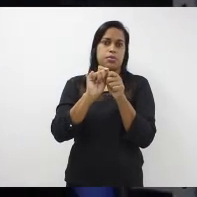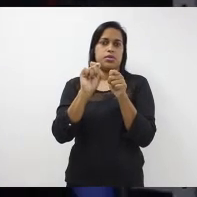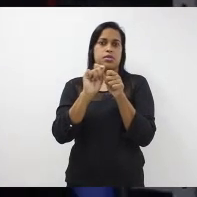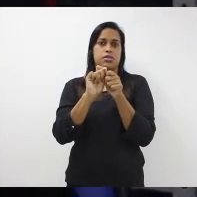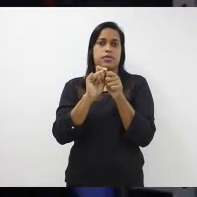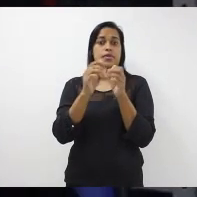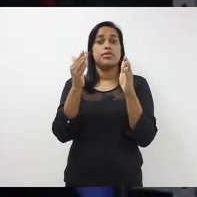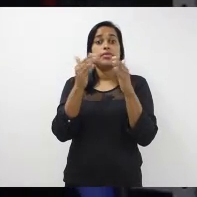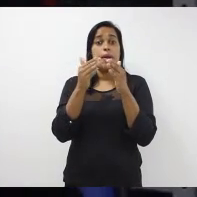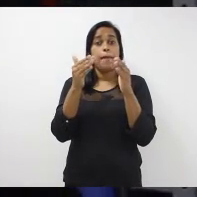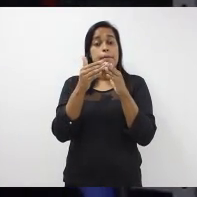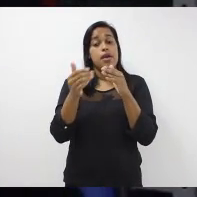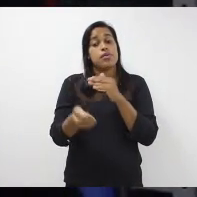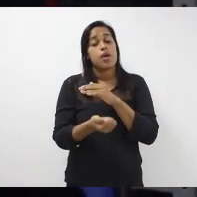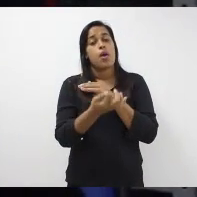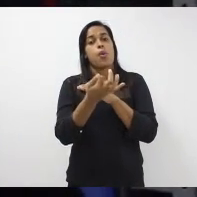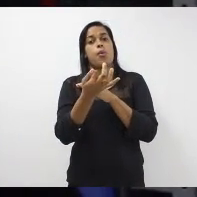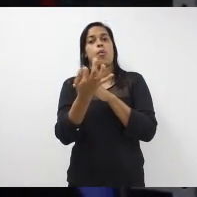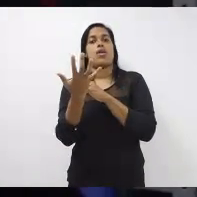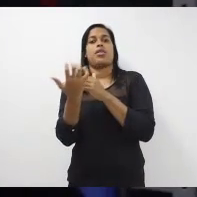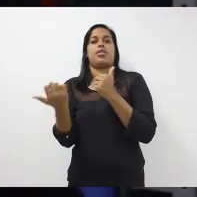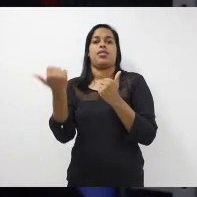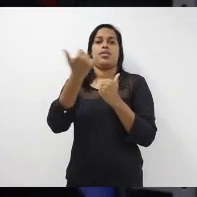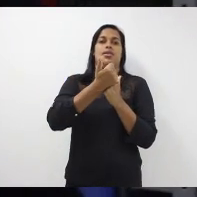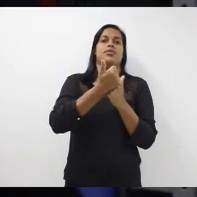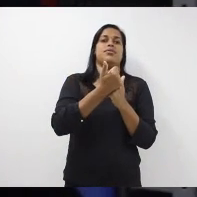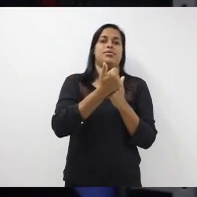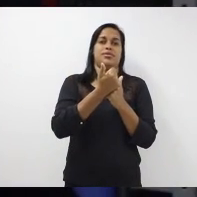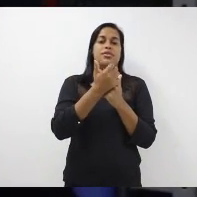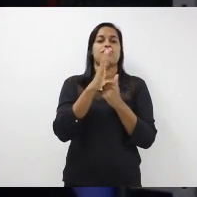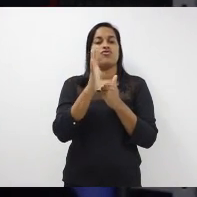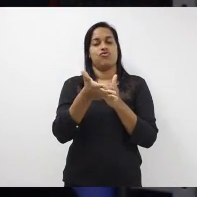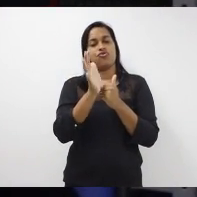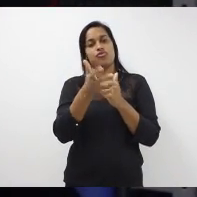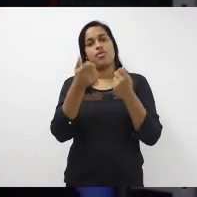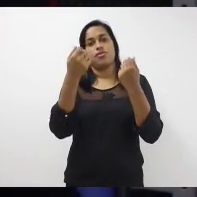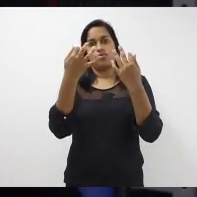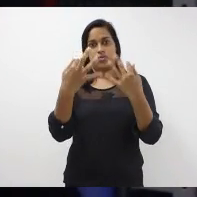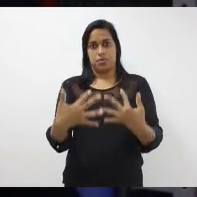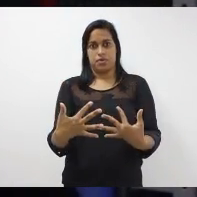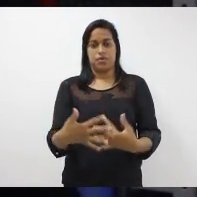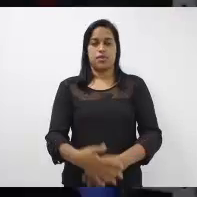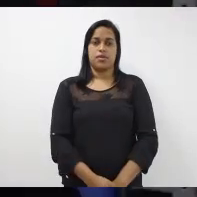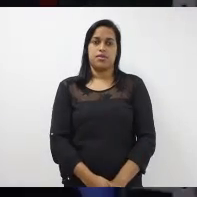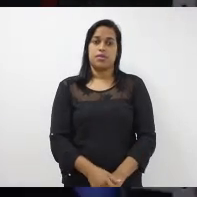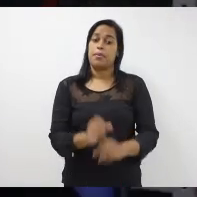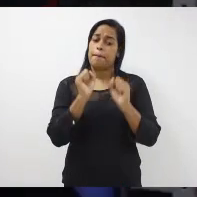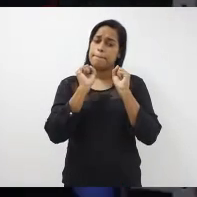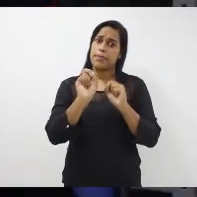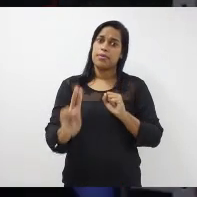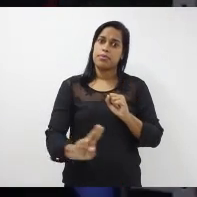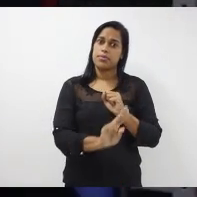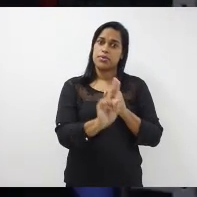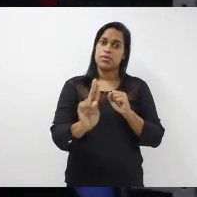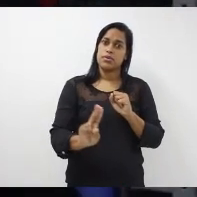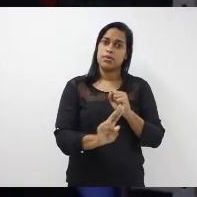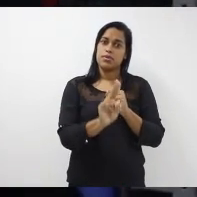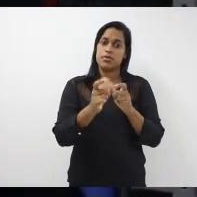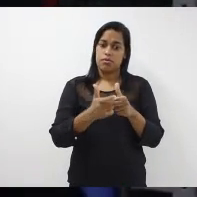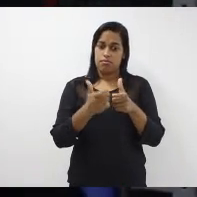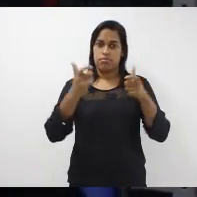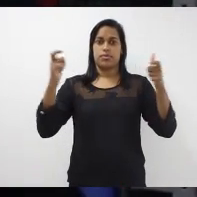se solicita uma quantidade de reposição que foi previamente estabelecida, para poder alcançar o nível